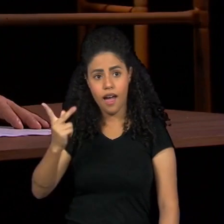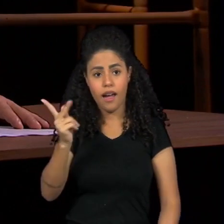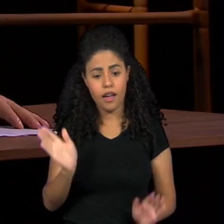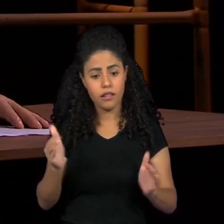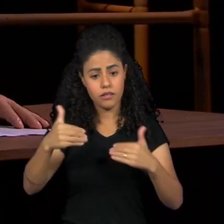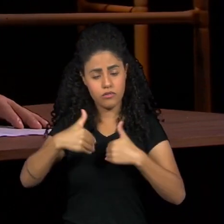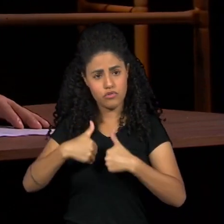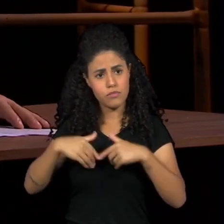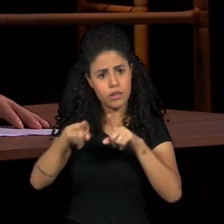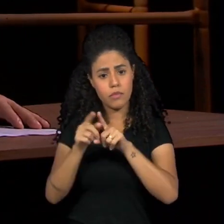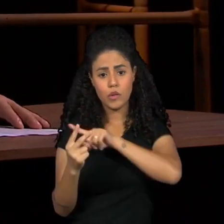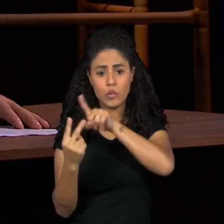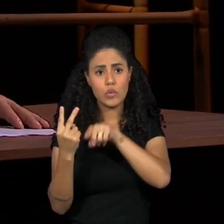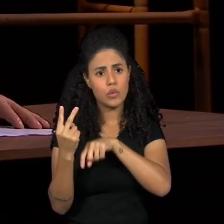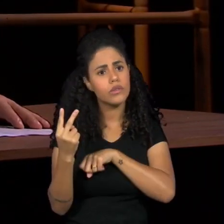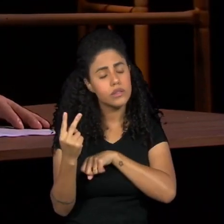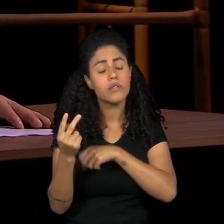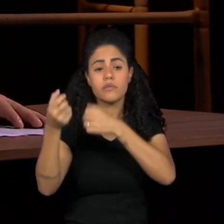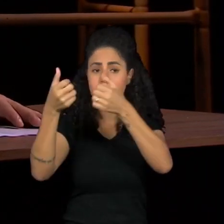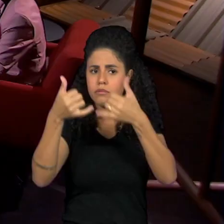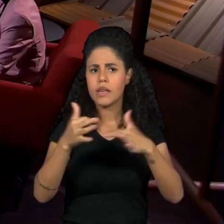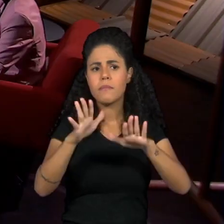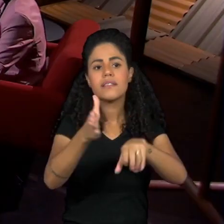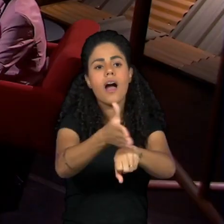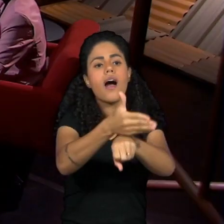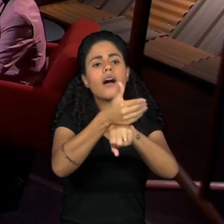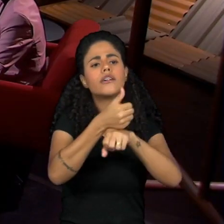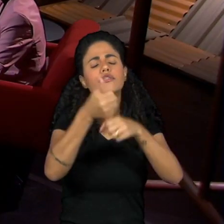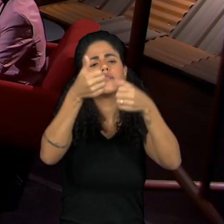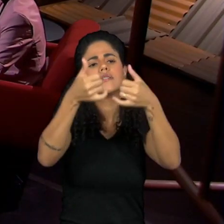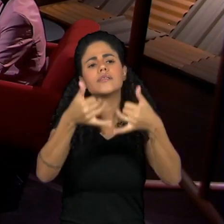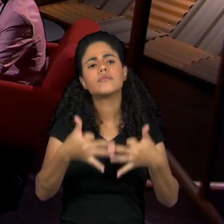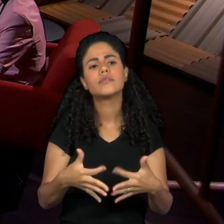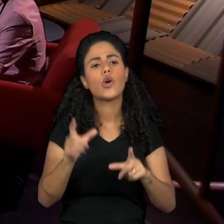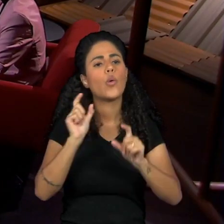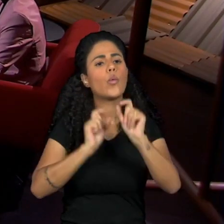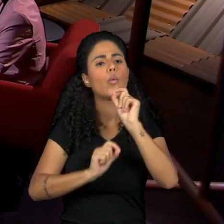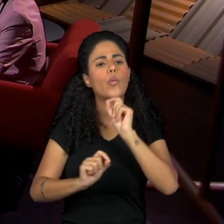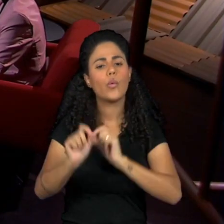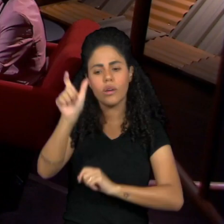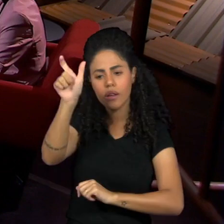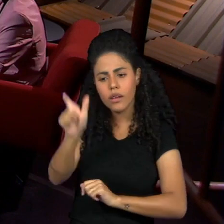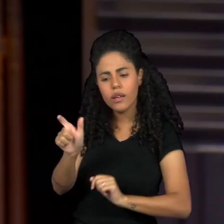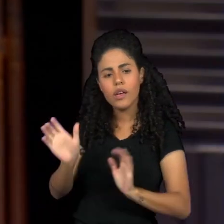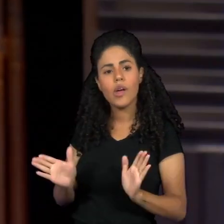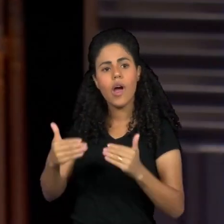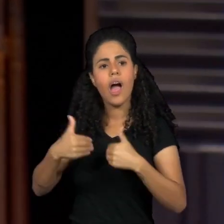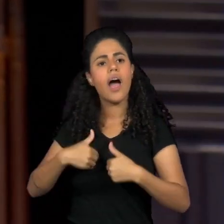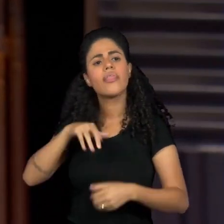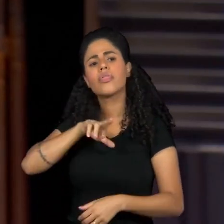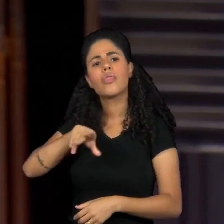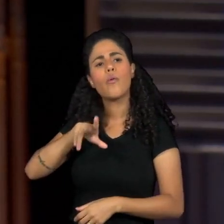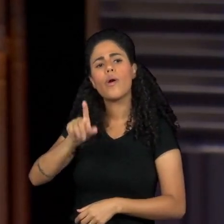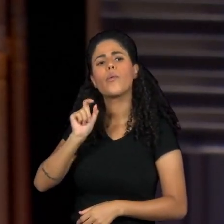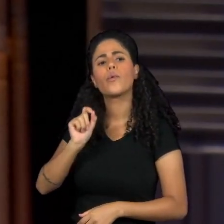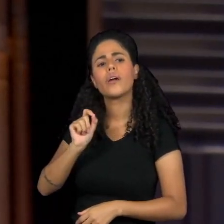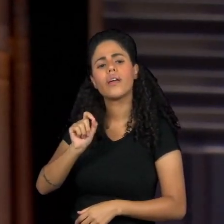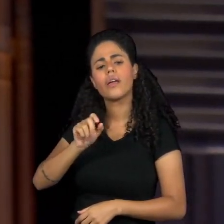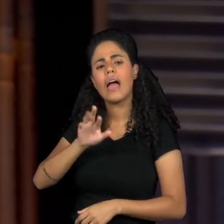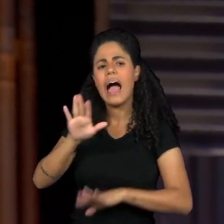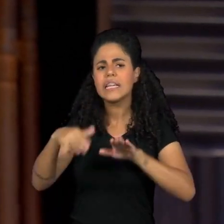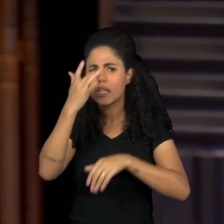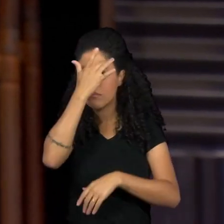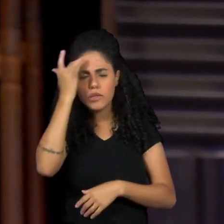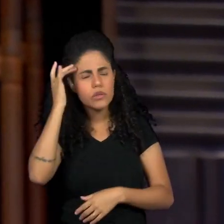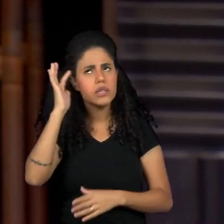autismo. Nós vamos falar disso. Antes me fala, o que o autismo não é? Que algumas pessoas que